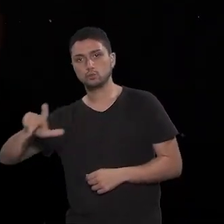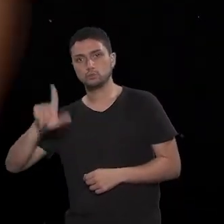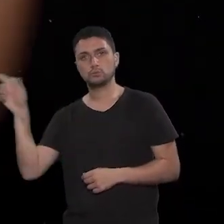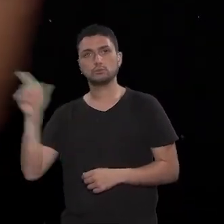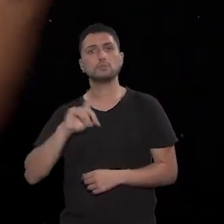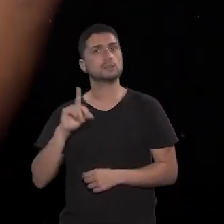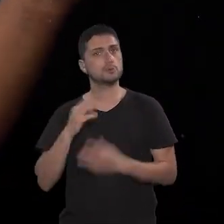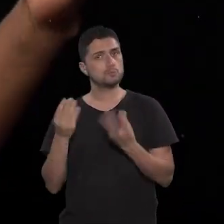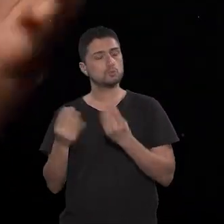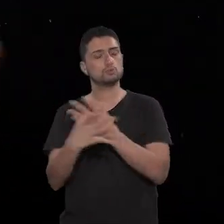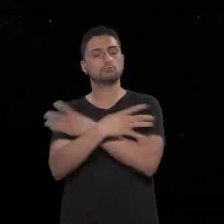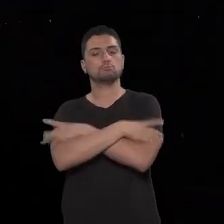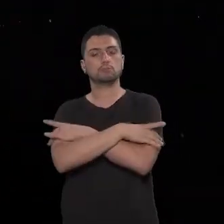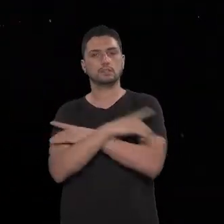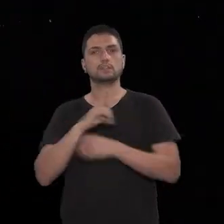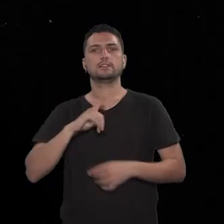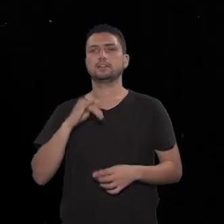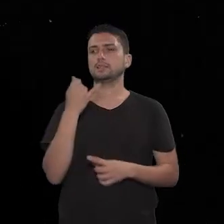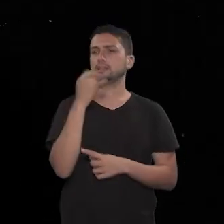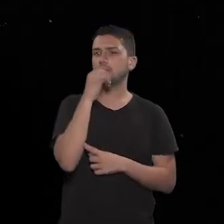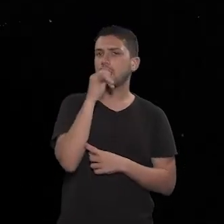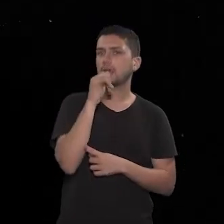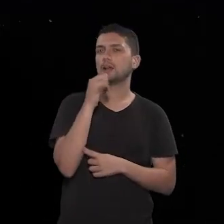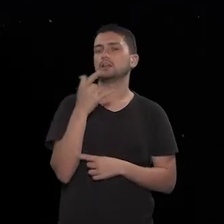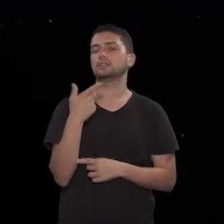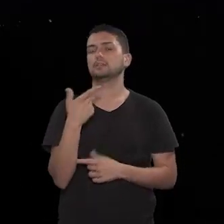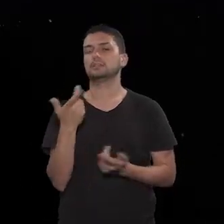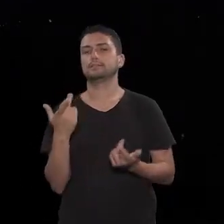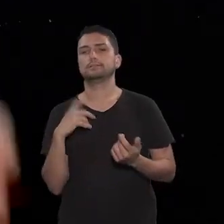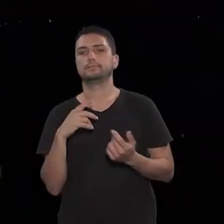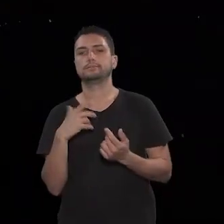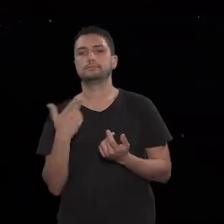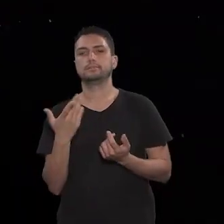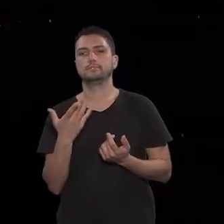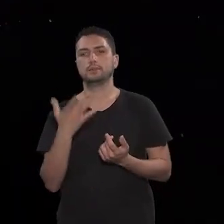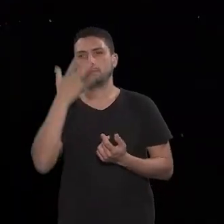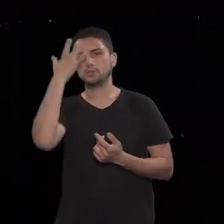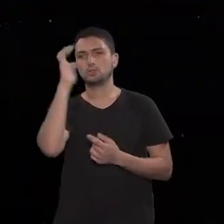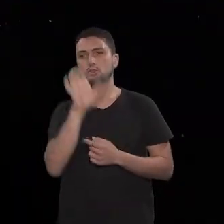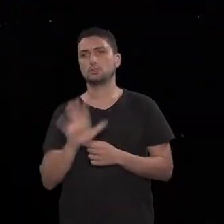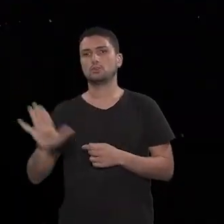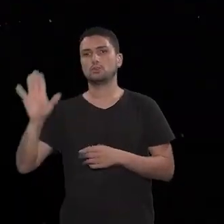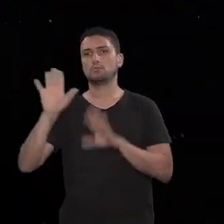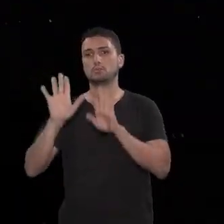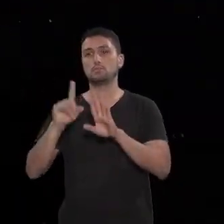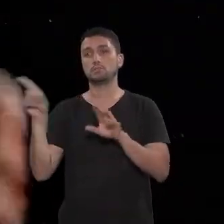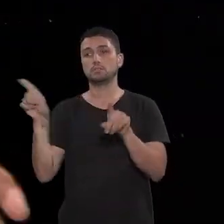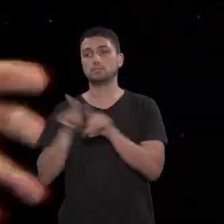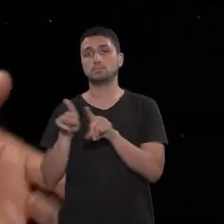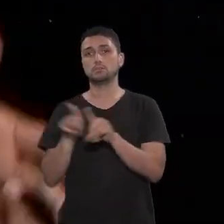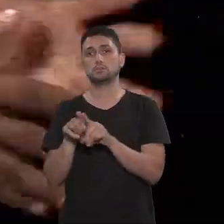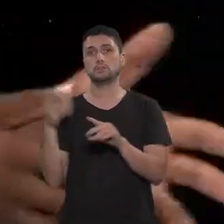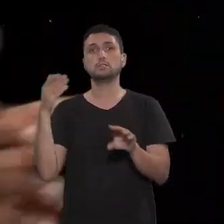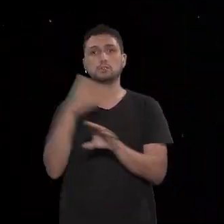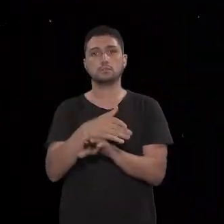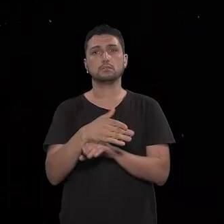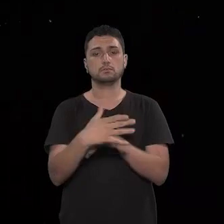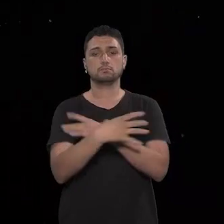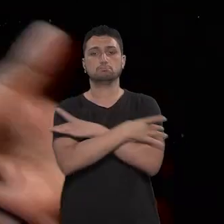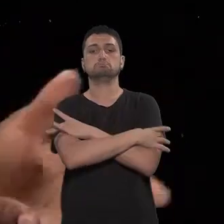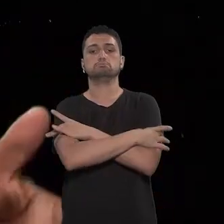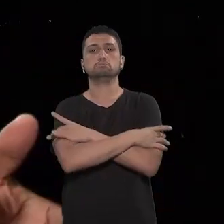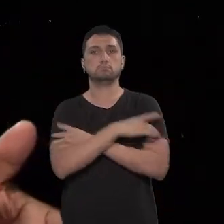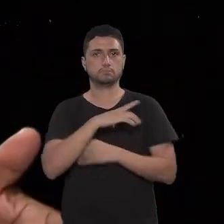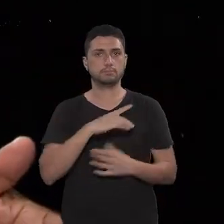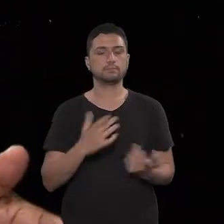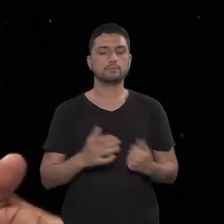você tem essa coisa, né? A predominância italiana, alemã, mas... Essa né? presença. Não, e eles mesmos batem cabeça. Também.